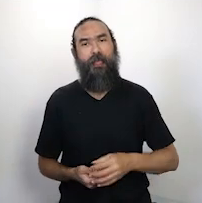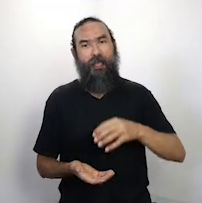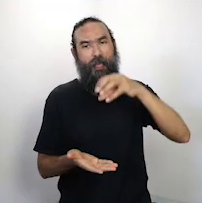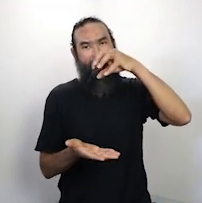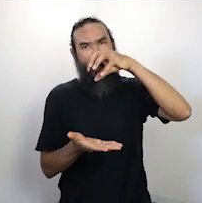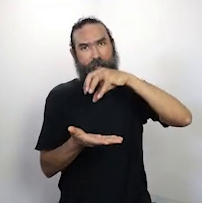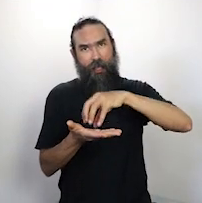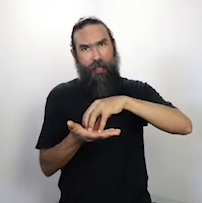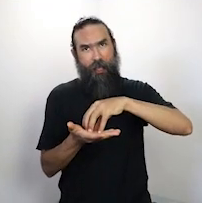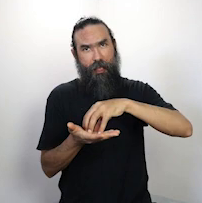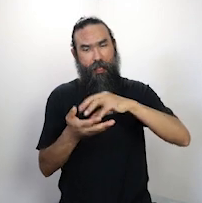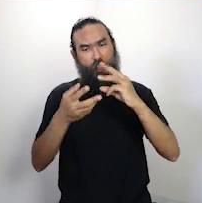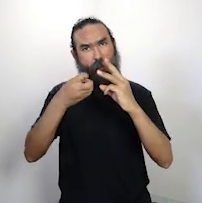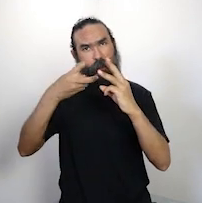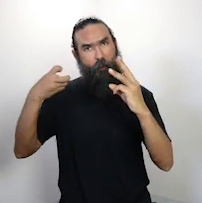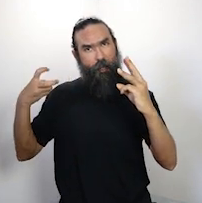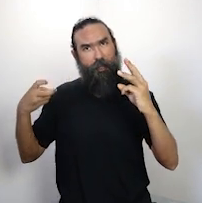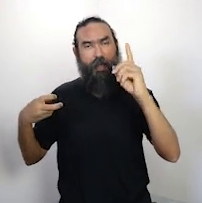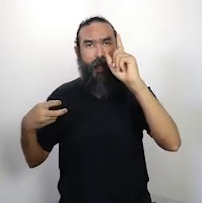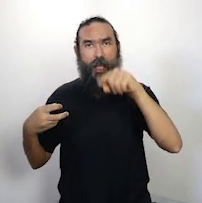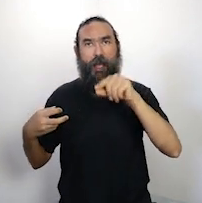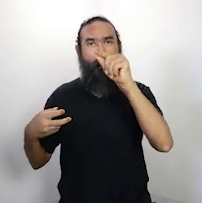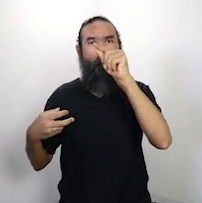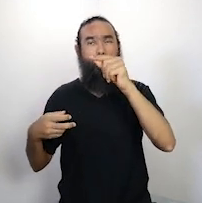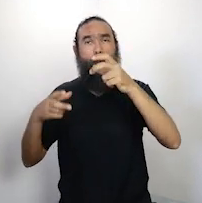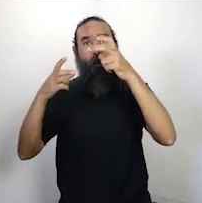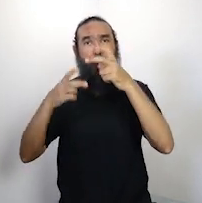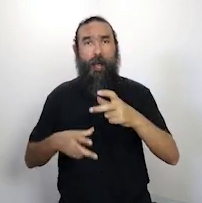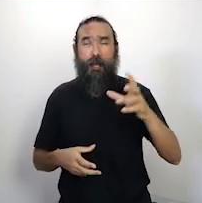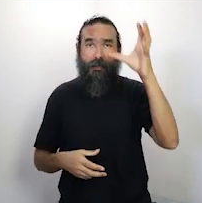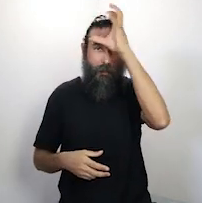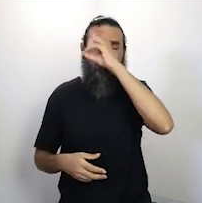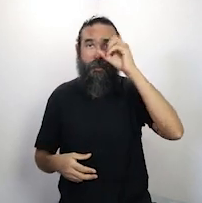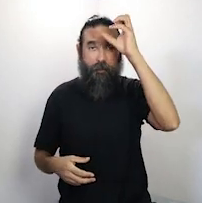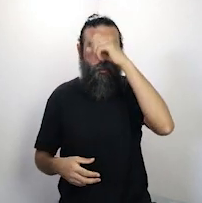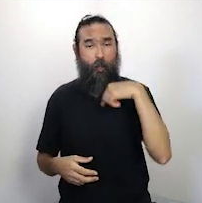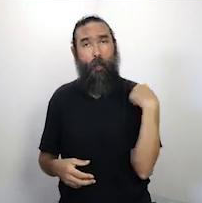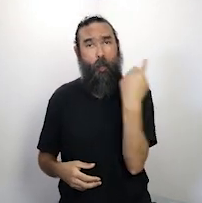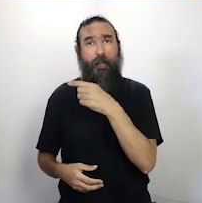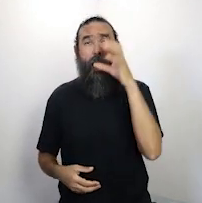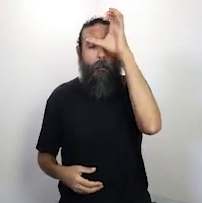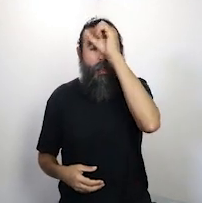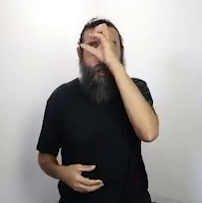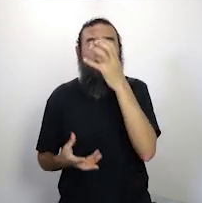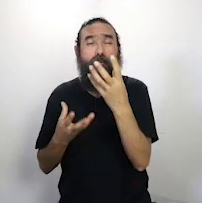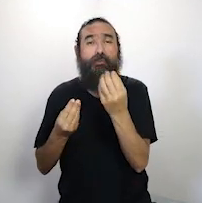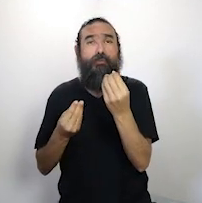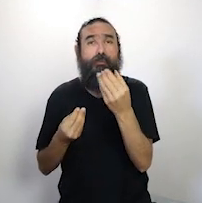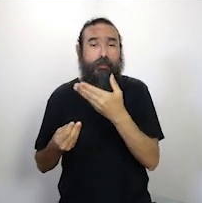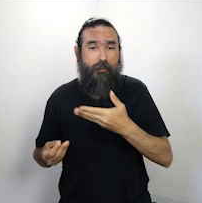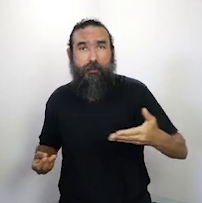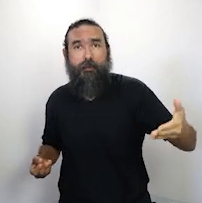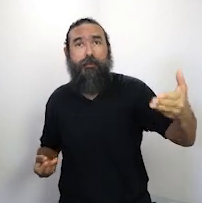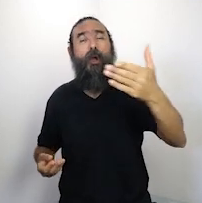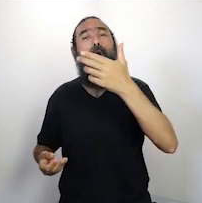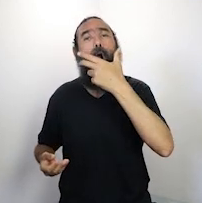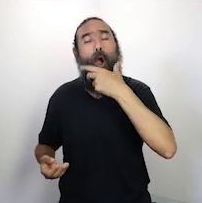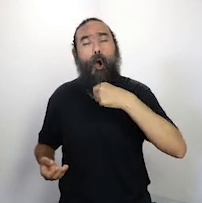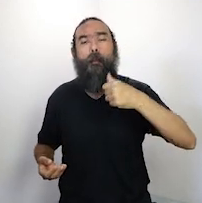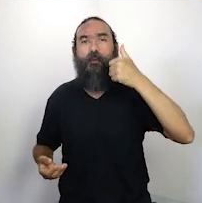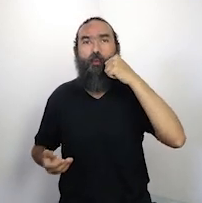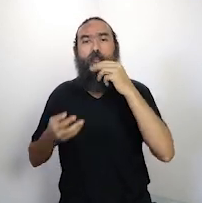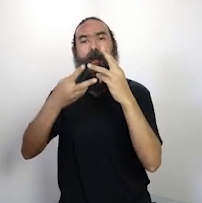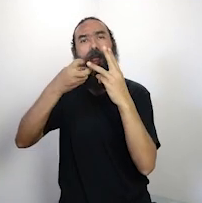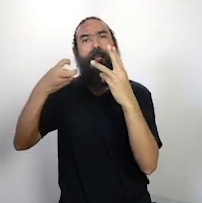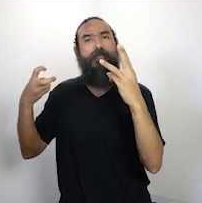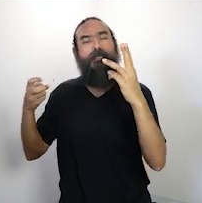A aldeia multiétnica é um espaço de aprendizados. E a gente aprende muito com as mulheres indígenas, com os homens indígenas que vêm a